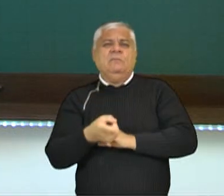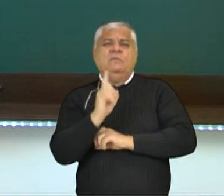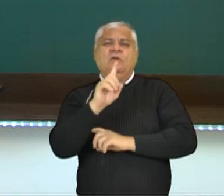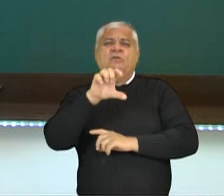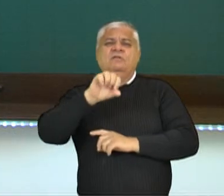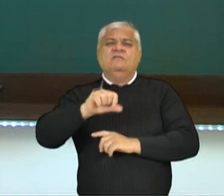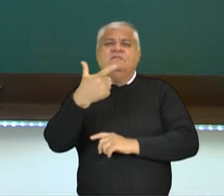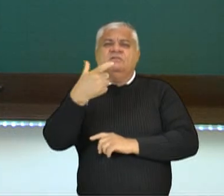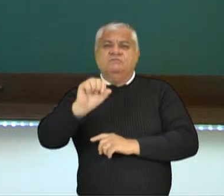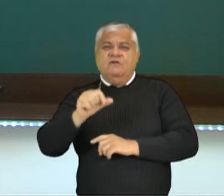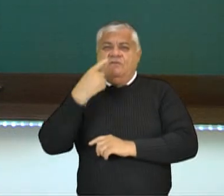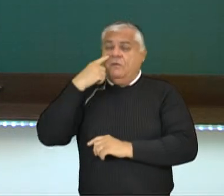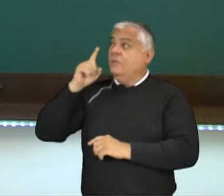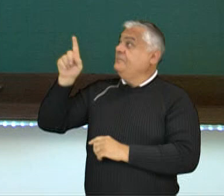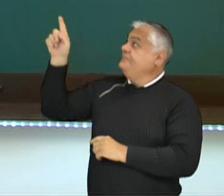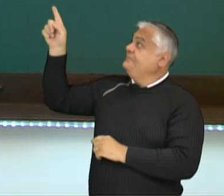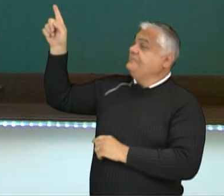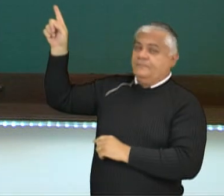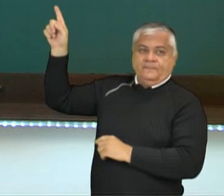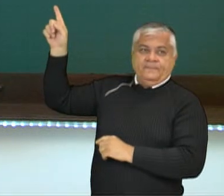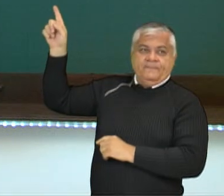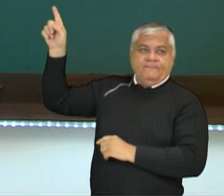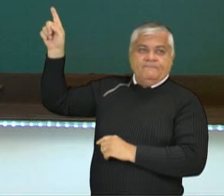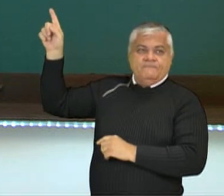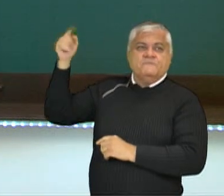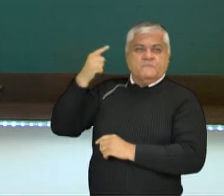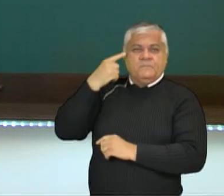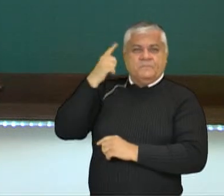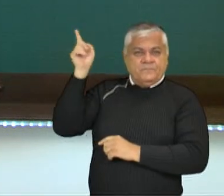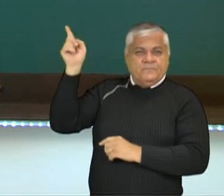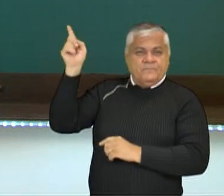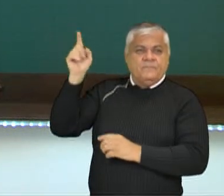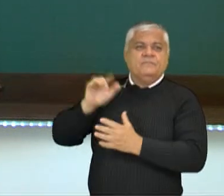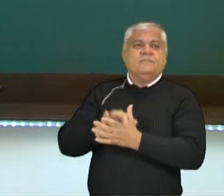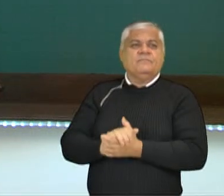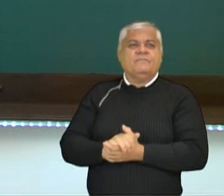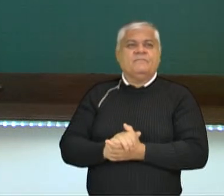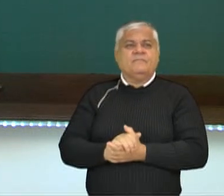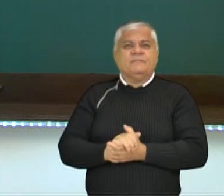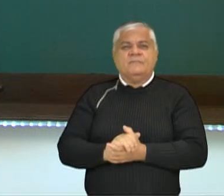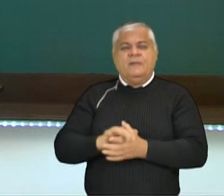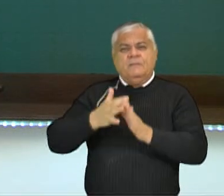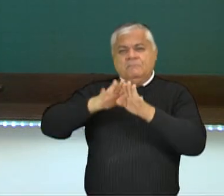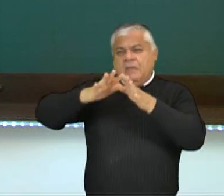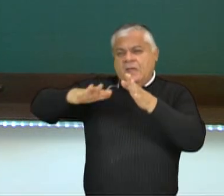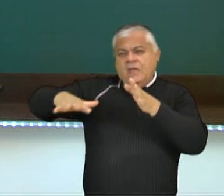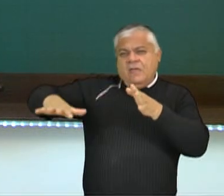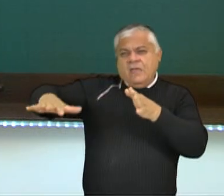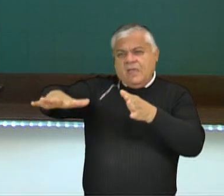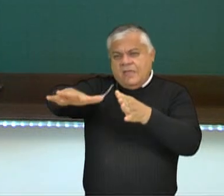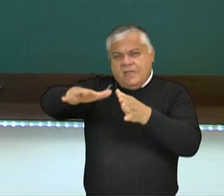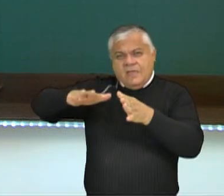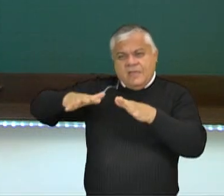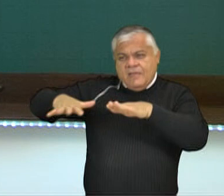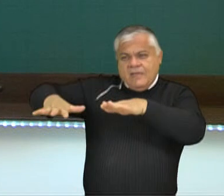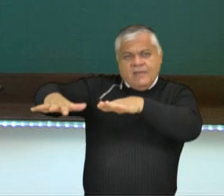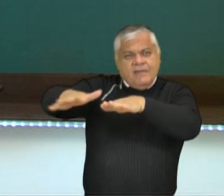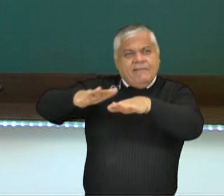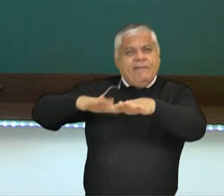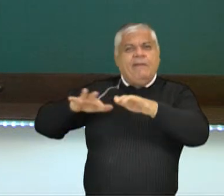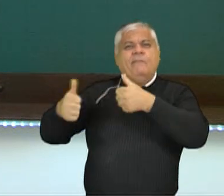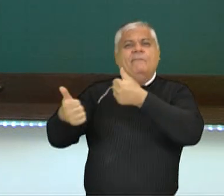anterior, nós temos aqui a região da Iugoslávia, está representada aqui, né, próxima às margens do Mar Adriático, formada